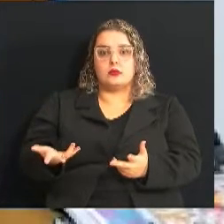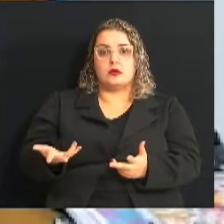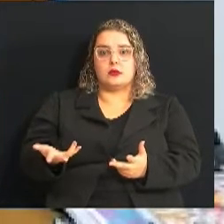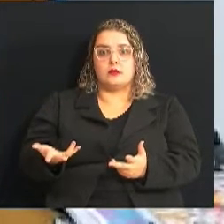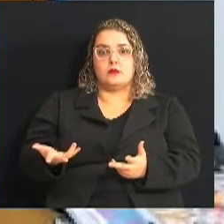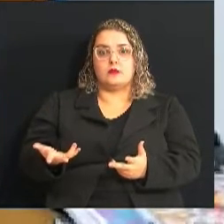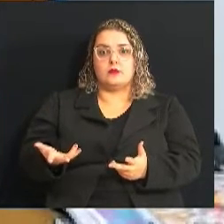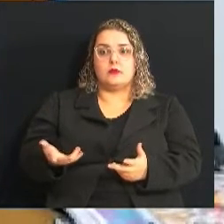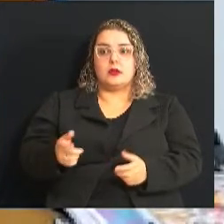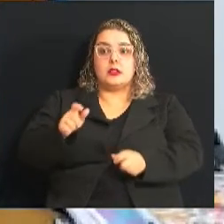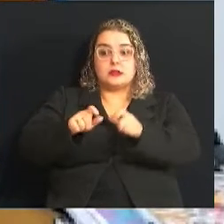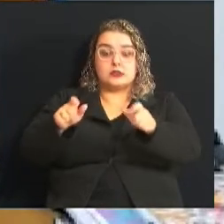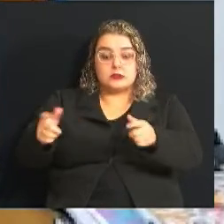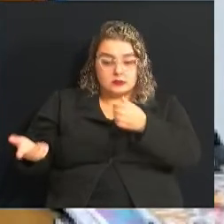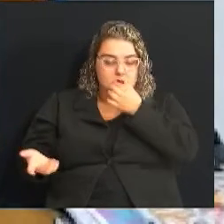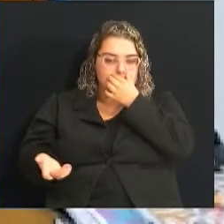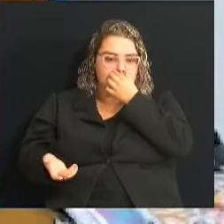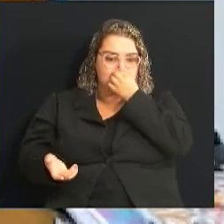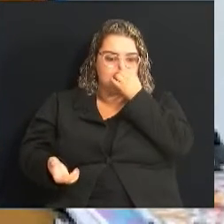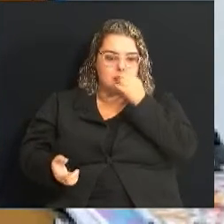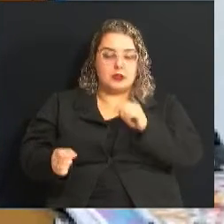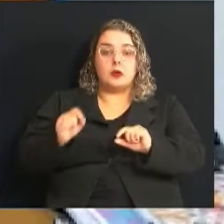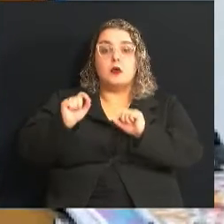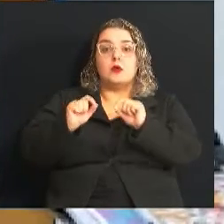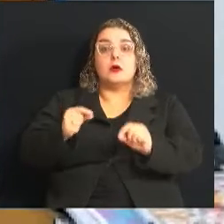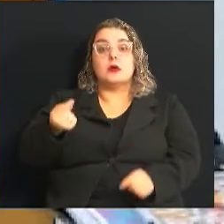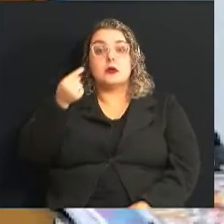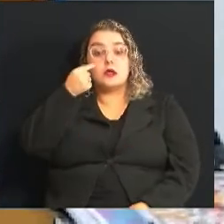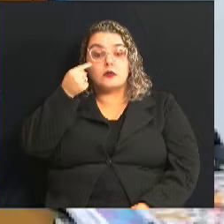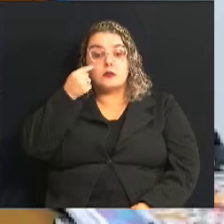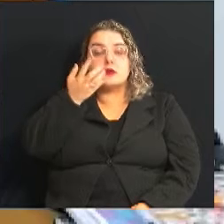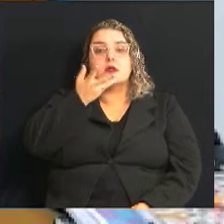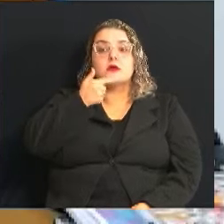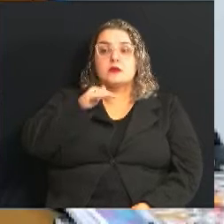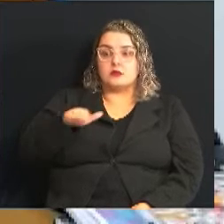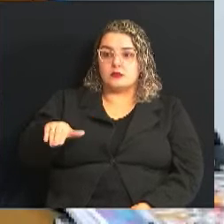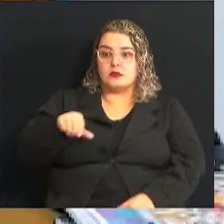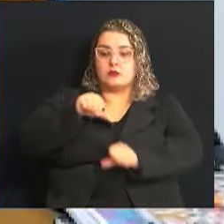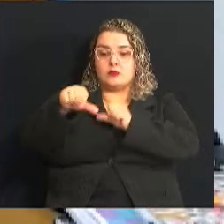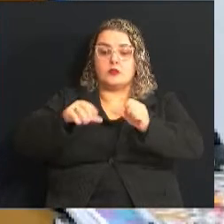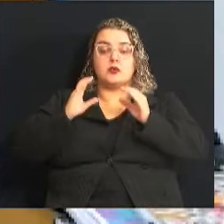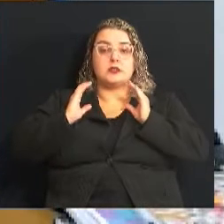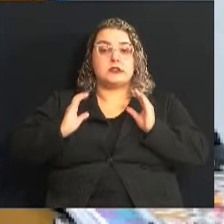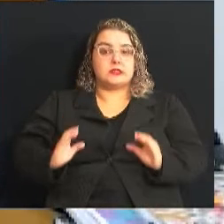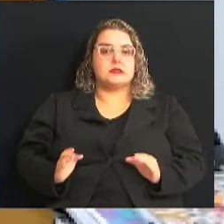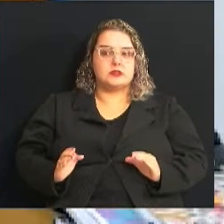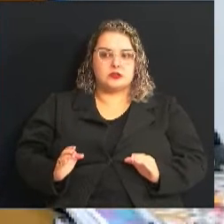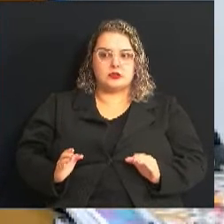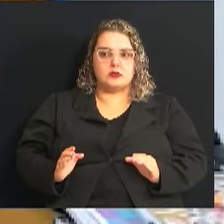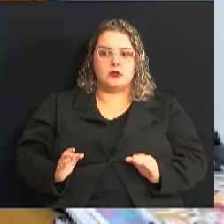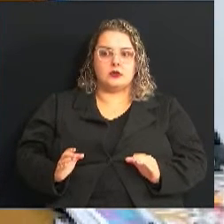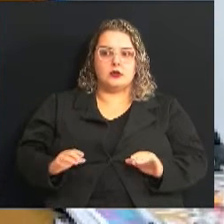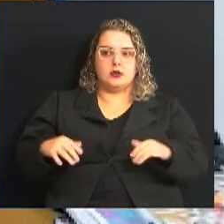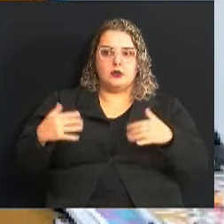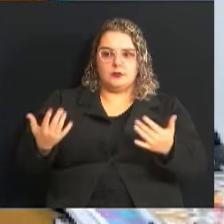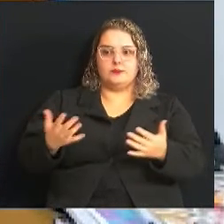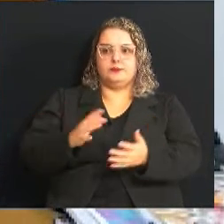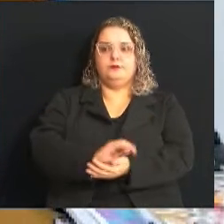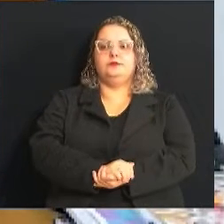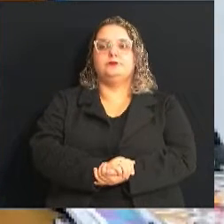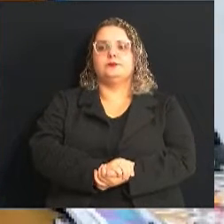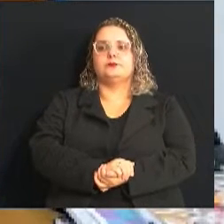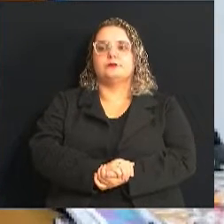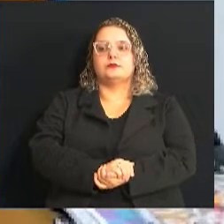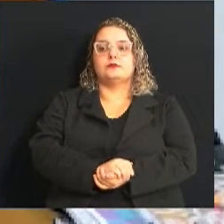pais, essas pessoas, o que é importante observar na criança? A mudança de comportamento. Então, se ela se relacionava bem